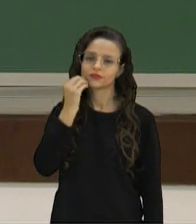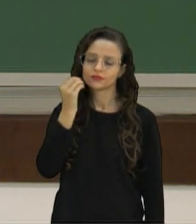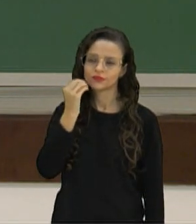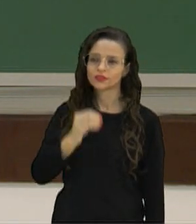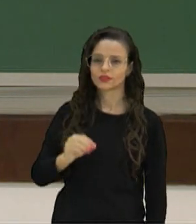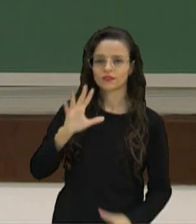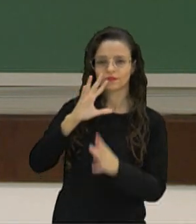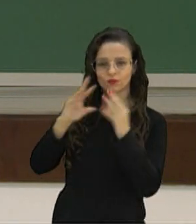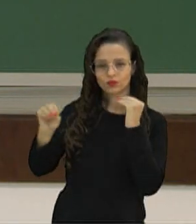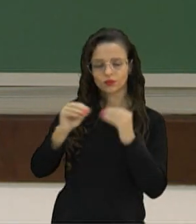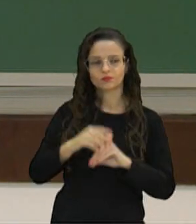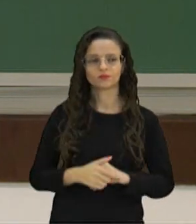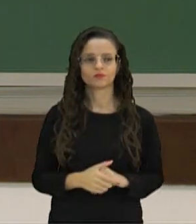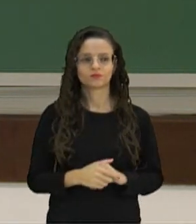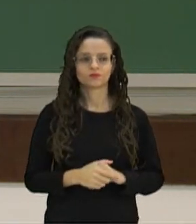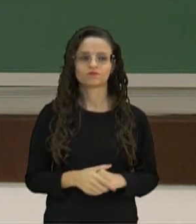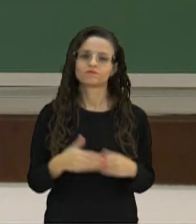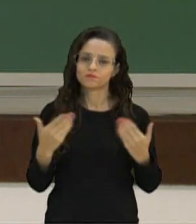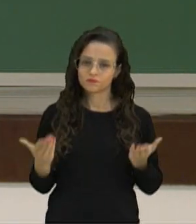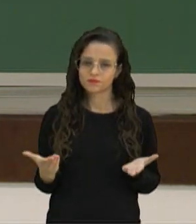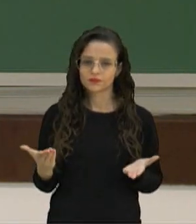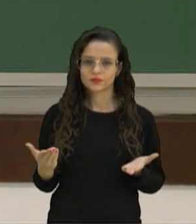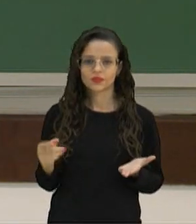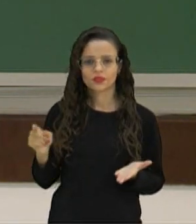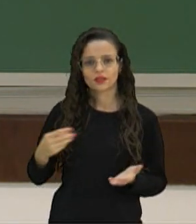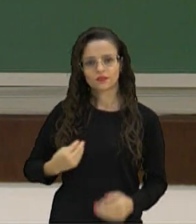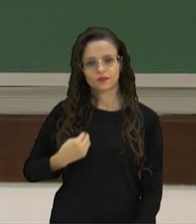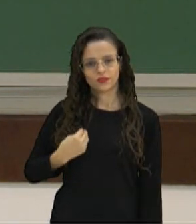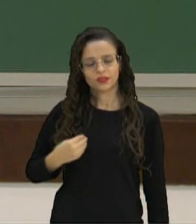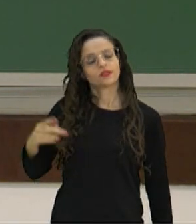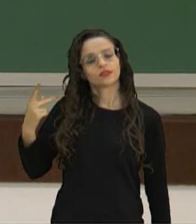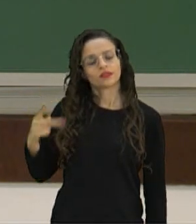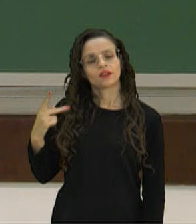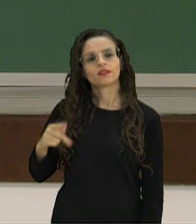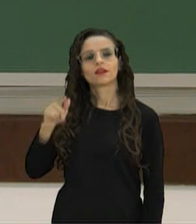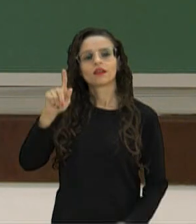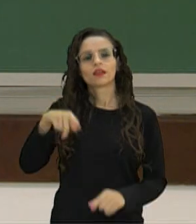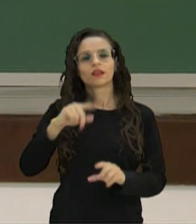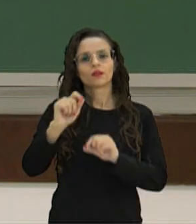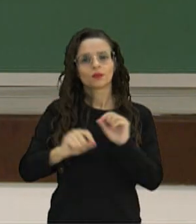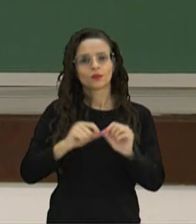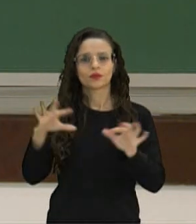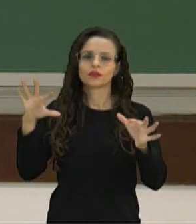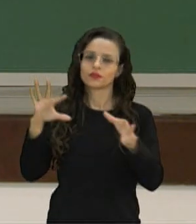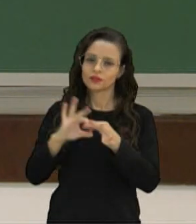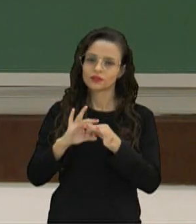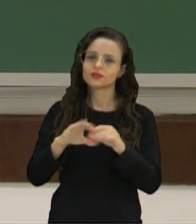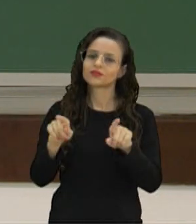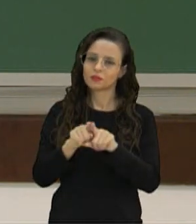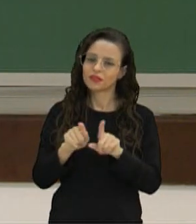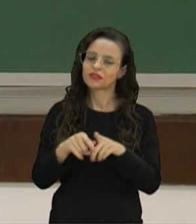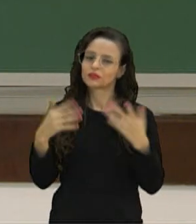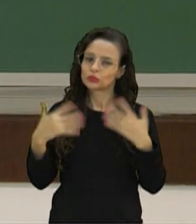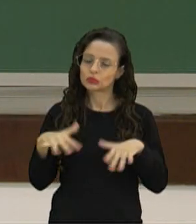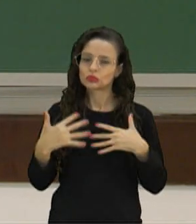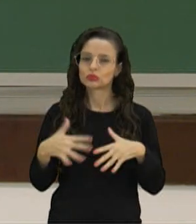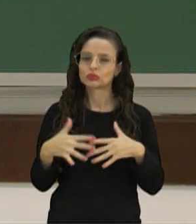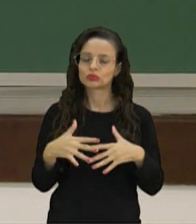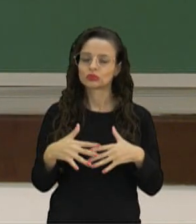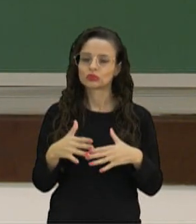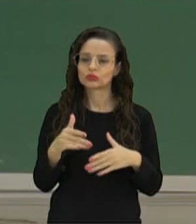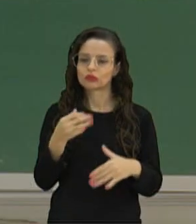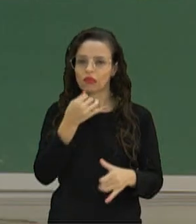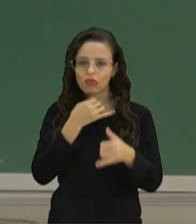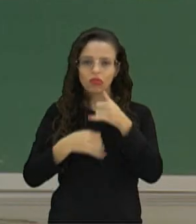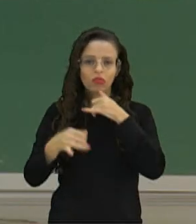de fuga. Então essa vida do Walter Benjamin ela tem muito de tragédia. A